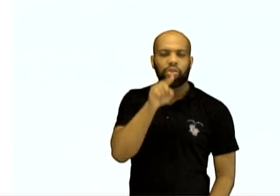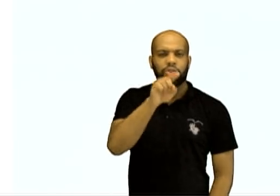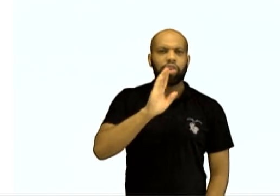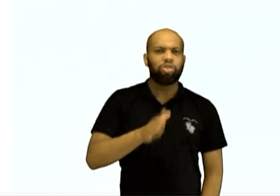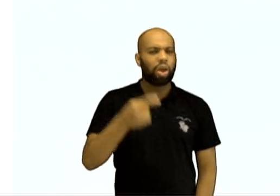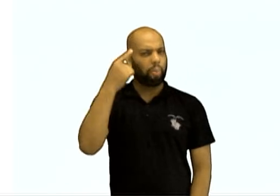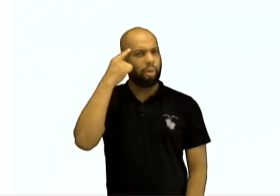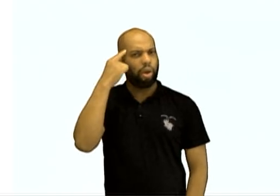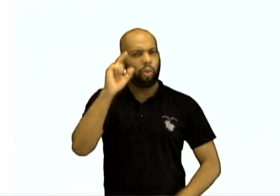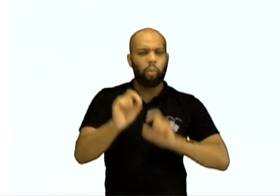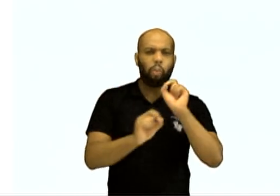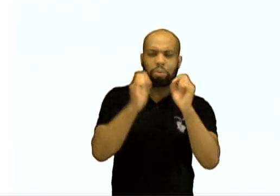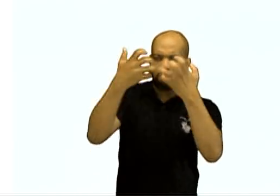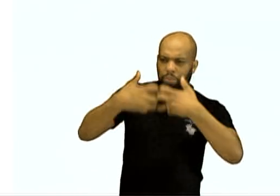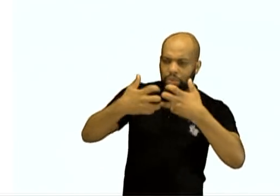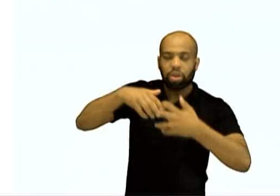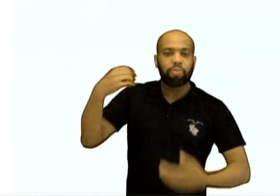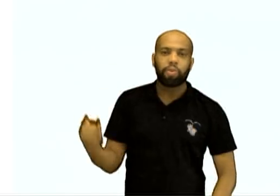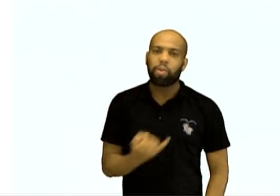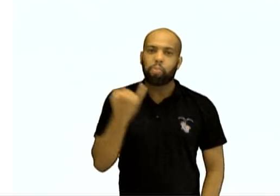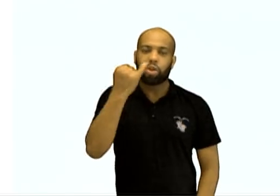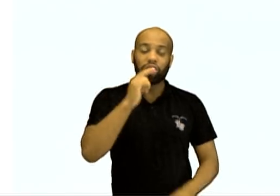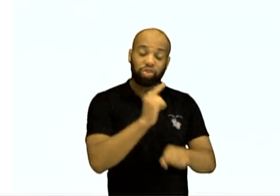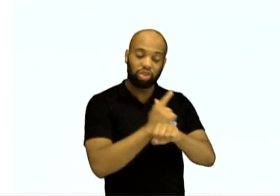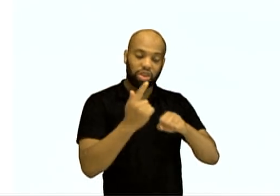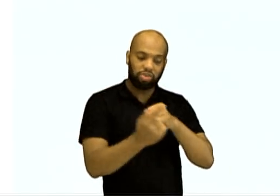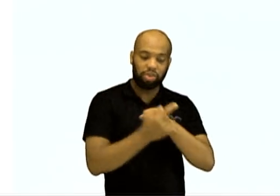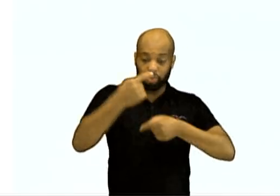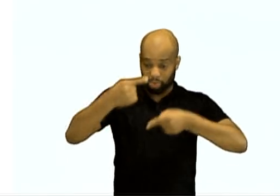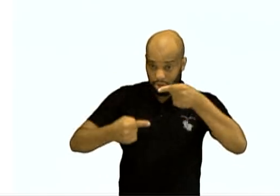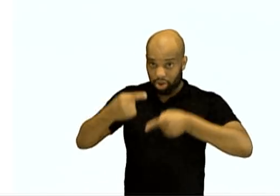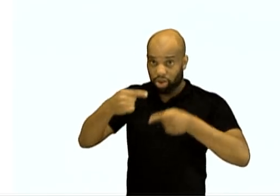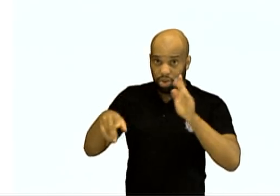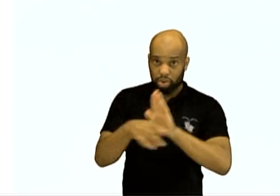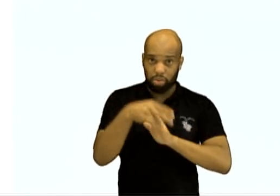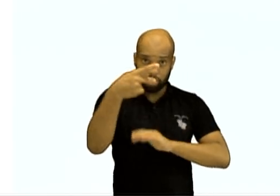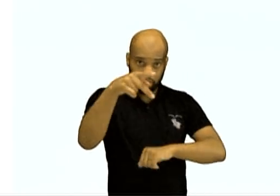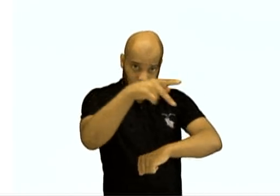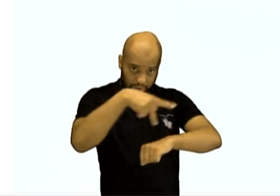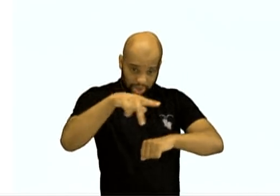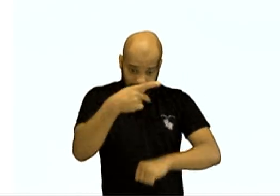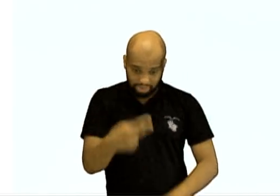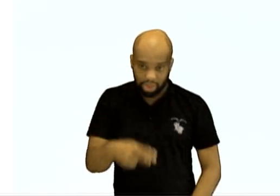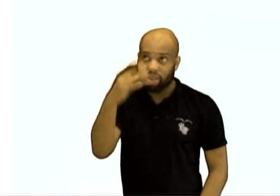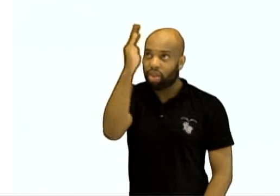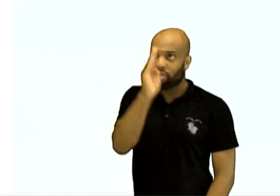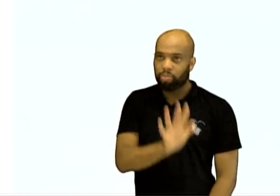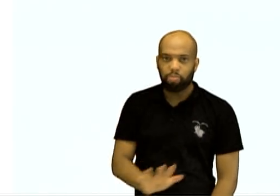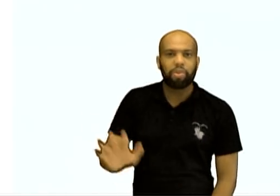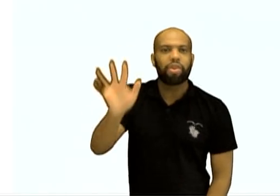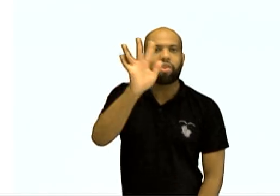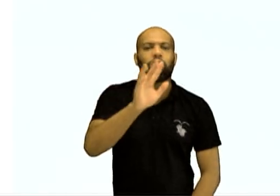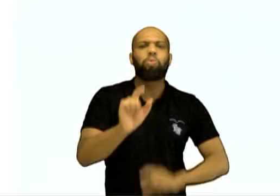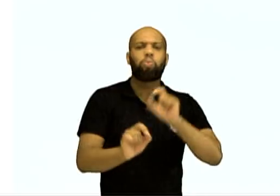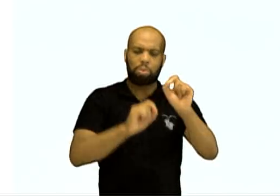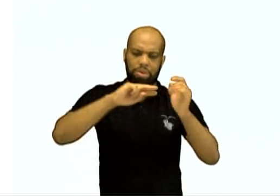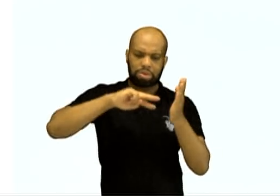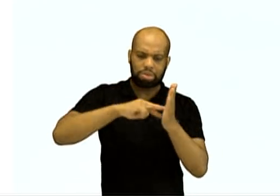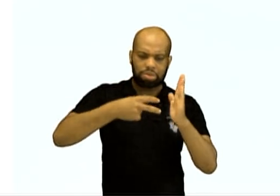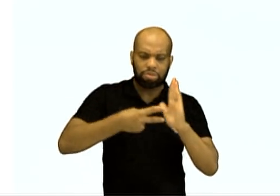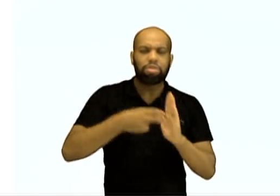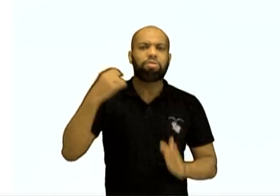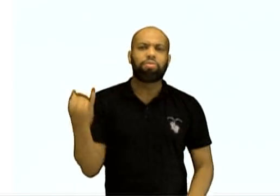é a importância da geopolítica para o seu país, para o nosso país, para o Brasil? O que significam e qual